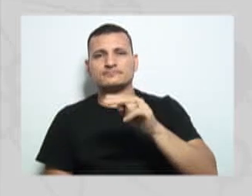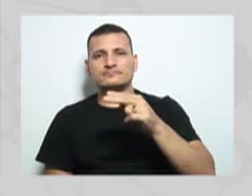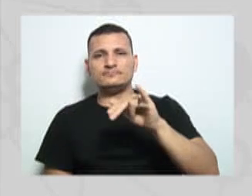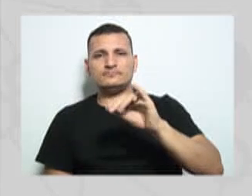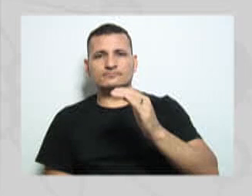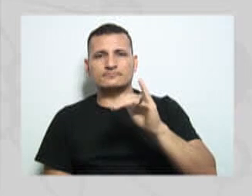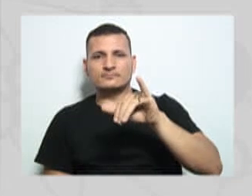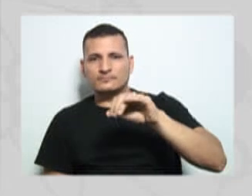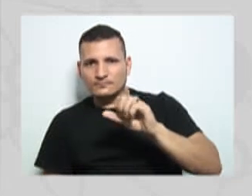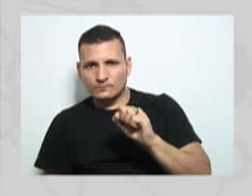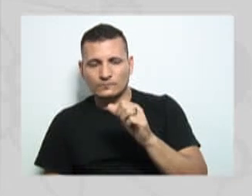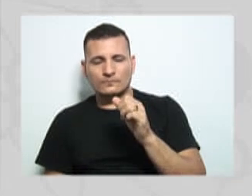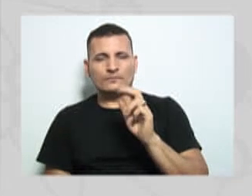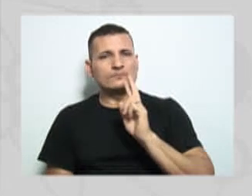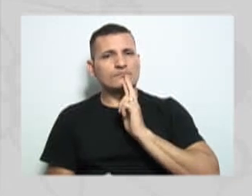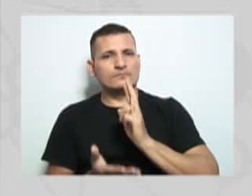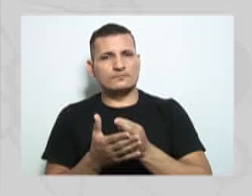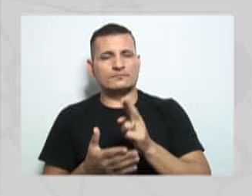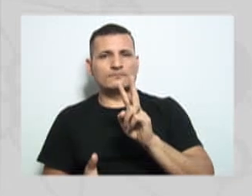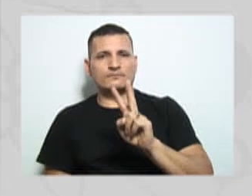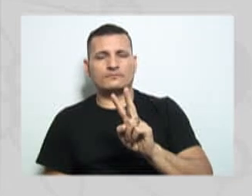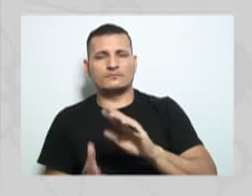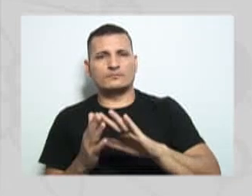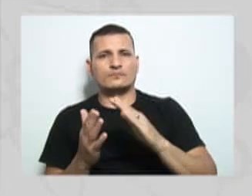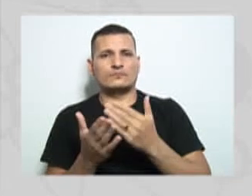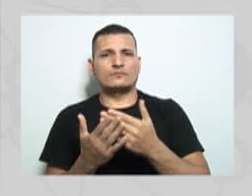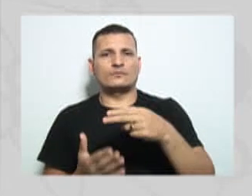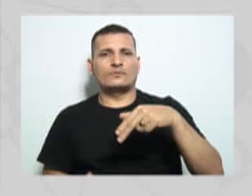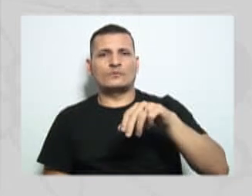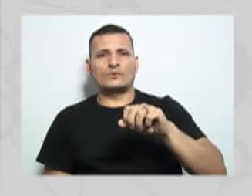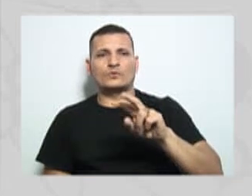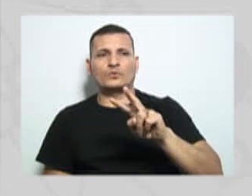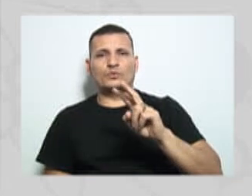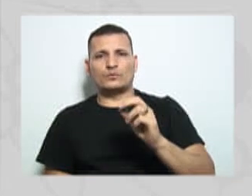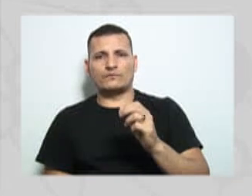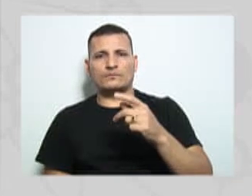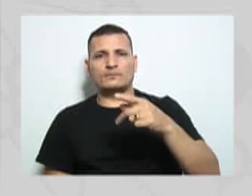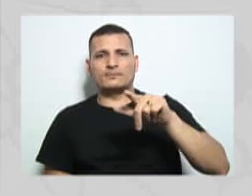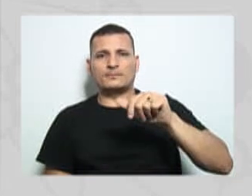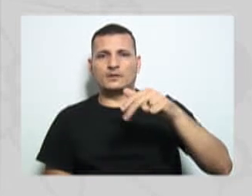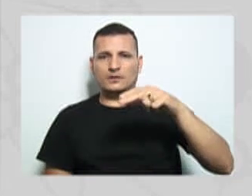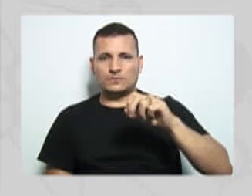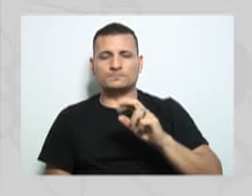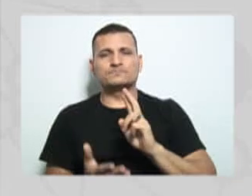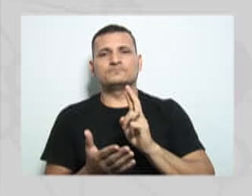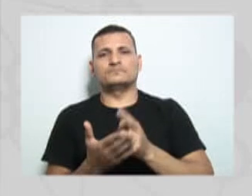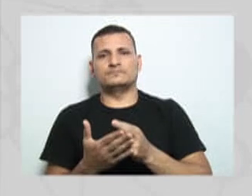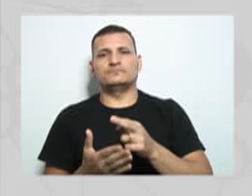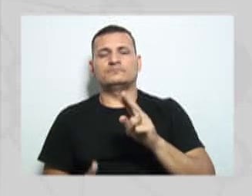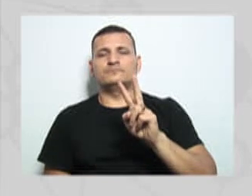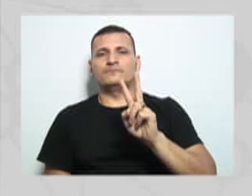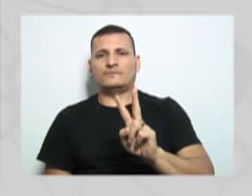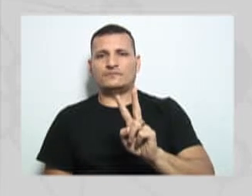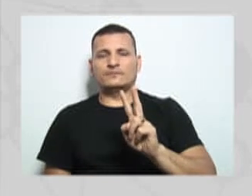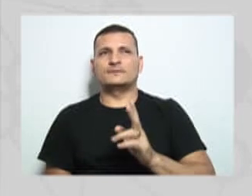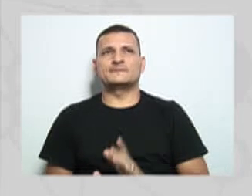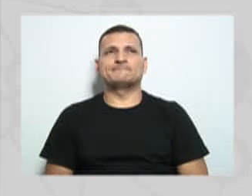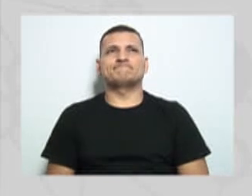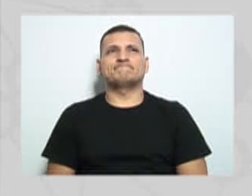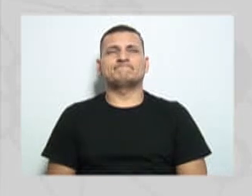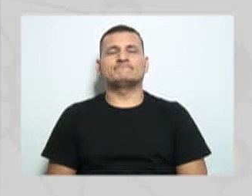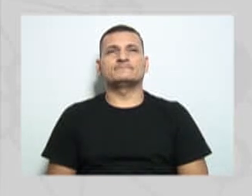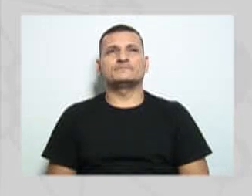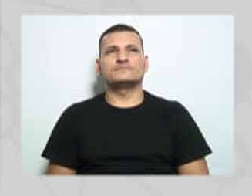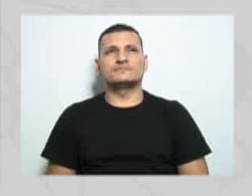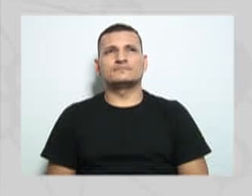Boa Esperança, Escola Novo Plano, responderam que é verdadeira. Correto. Prestaram bastante atenção nas nossas